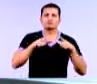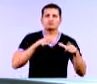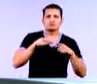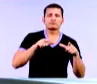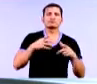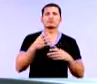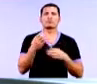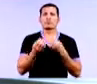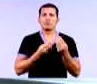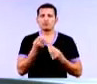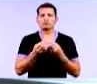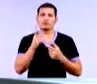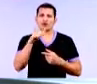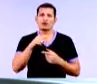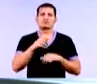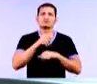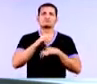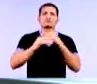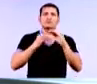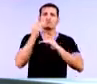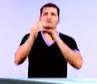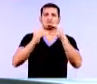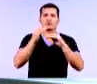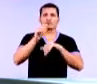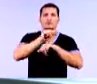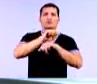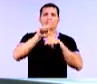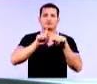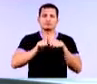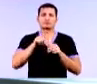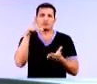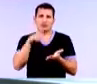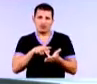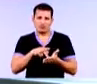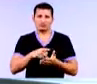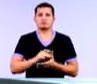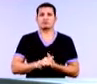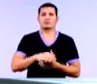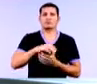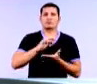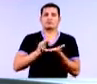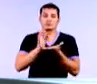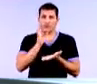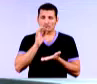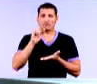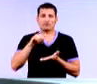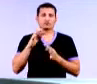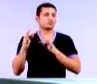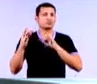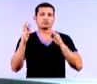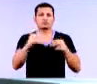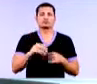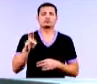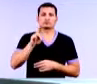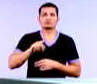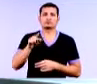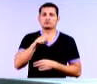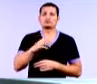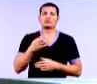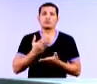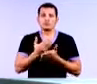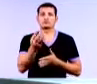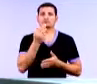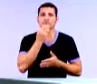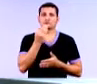um algoritmo real. O Java é uma ferramenta de produção largamente utilizada em todo o mundo. Vocês vão começar a ter a oportunidade